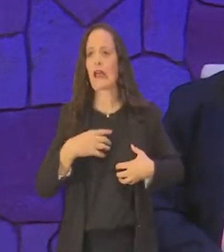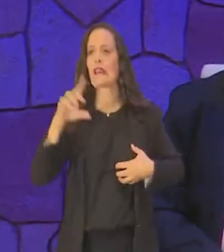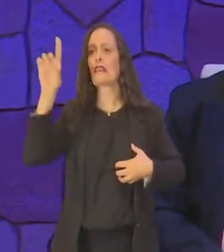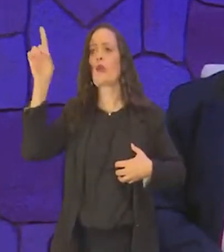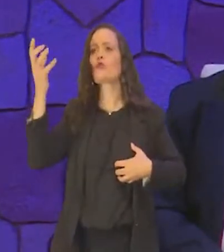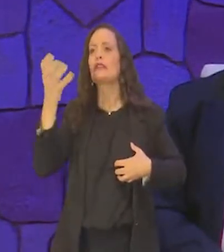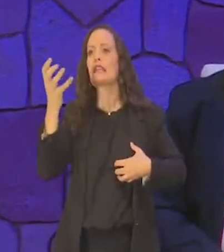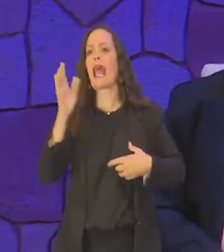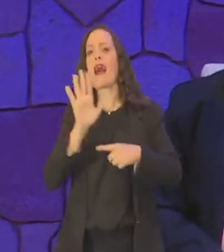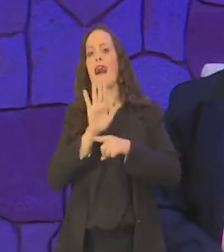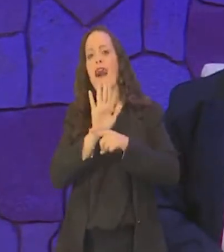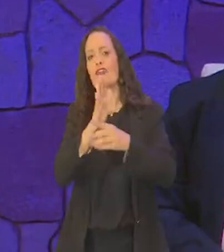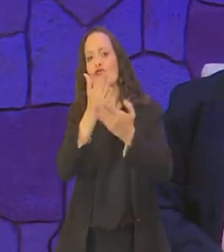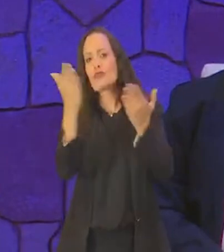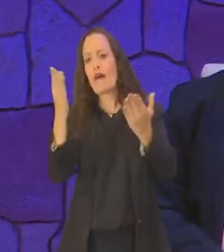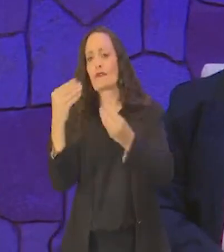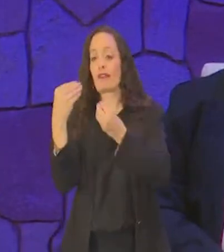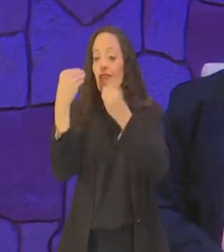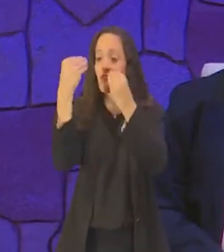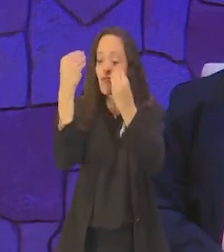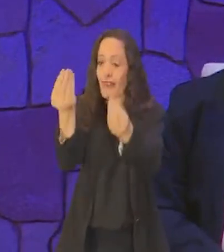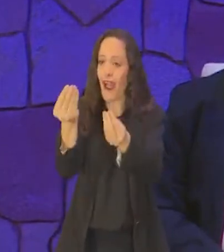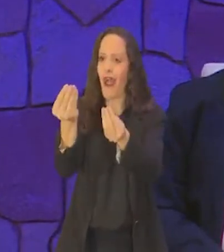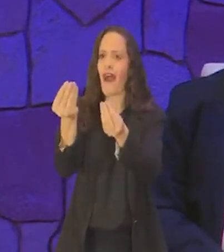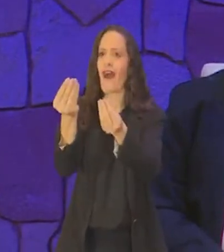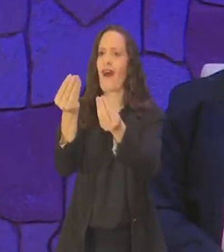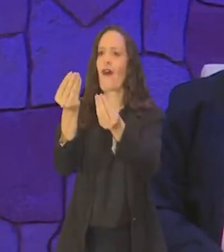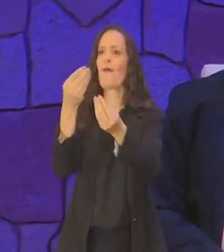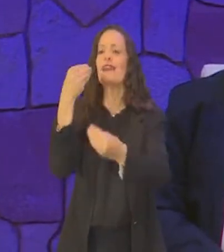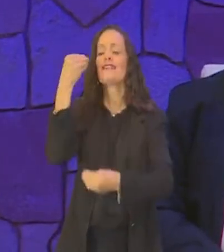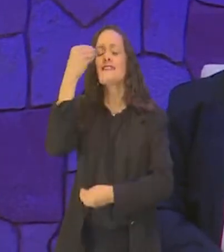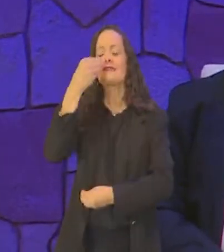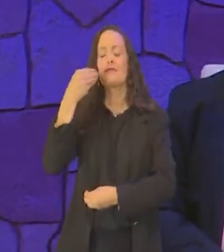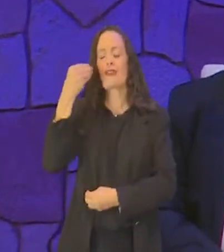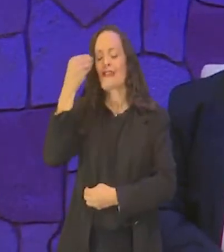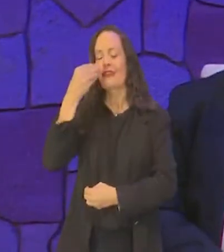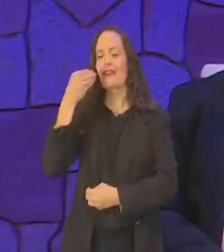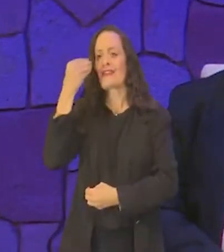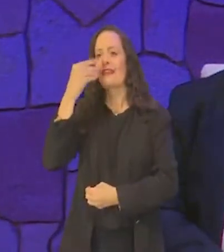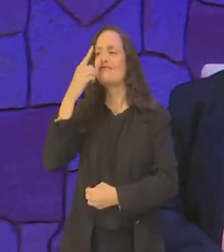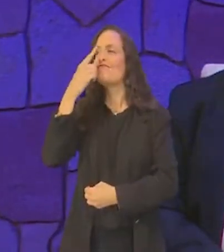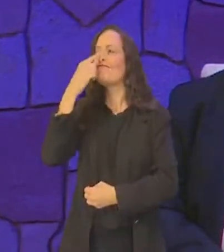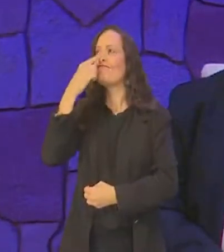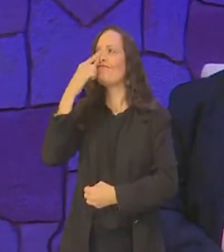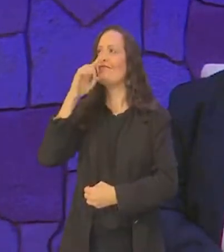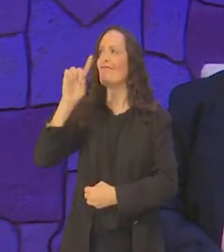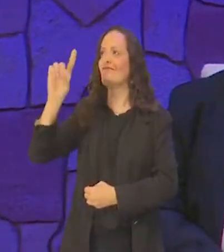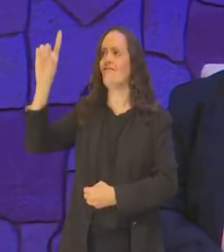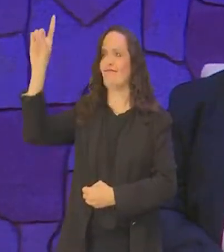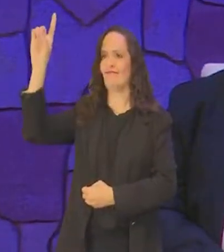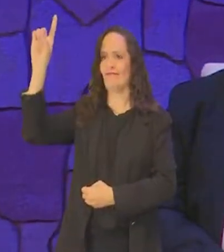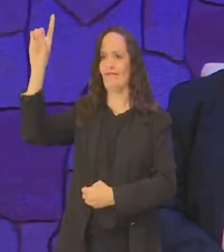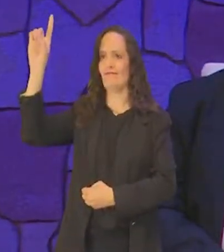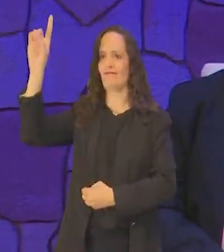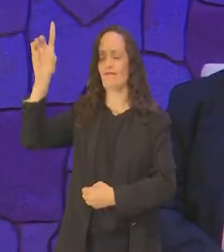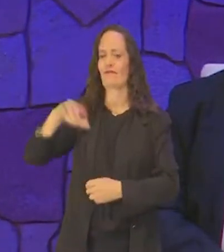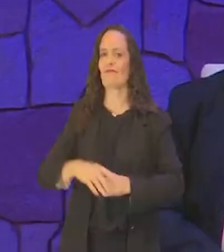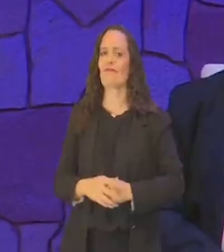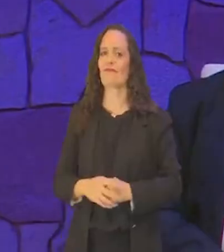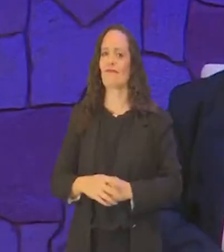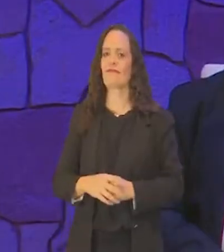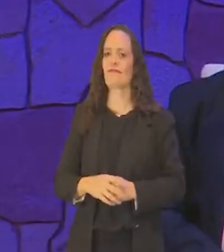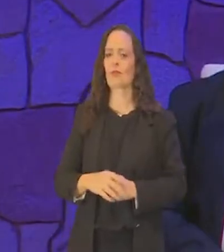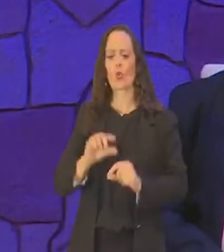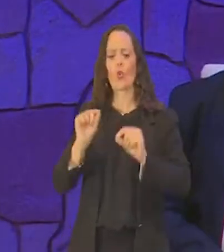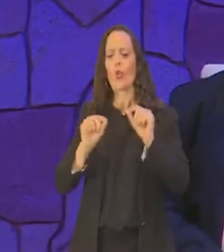passageiro, gerar em nós uma experiência com Ele. O que vai nos sustentar